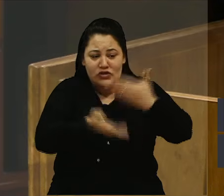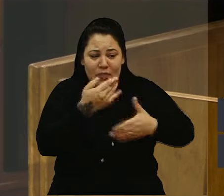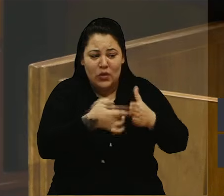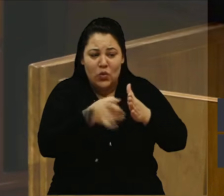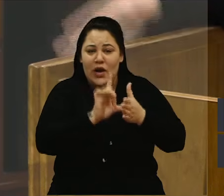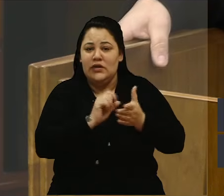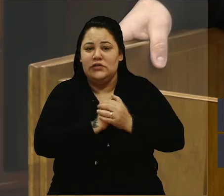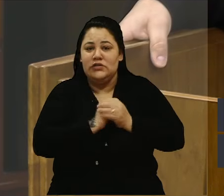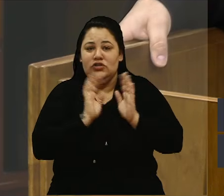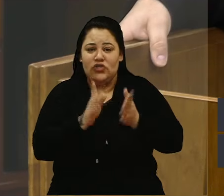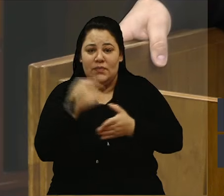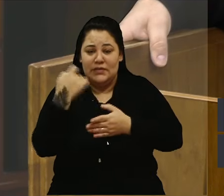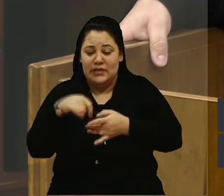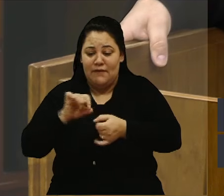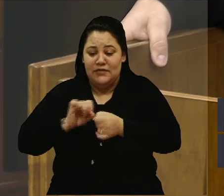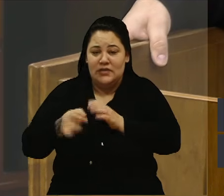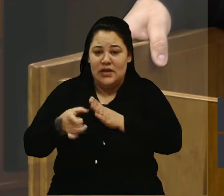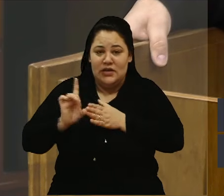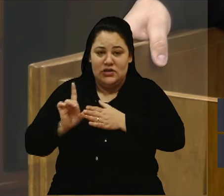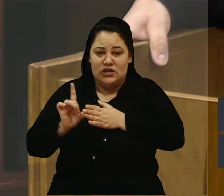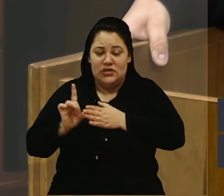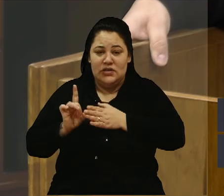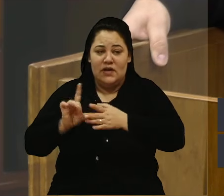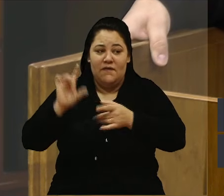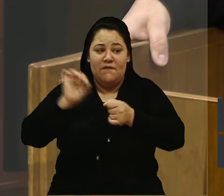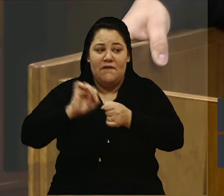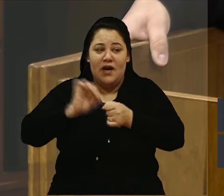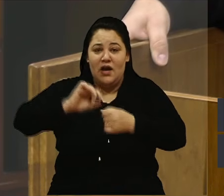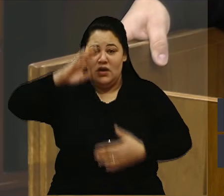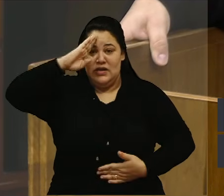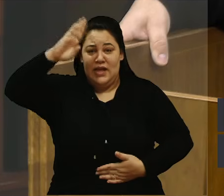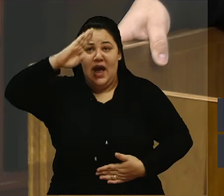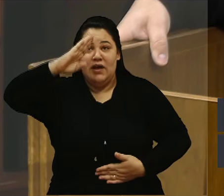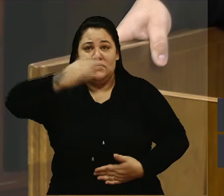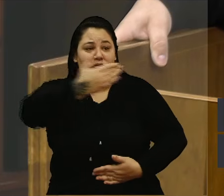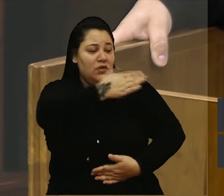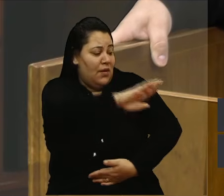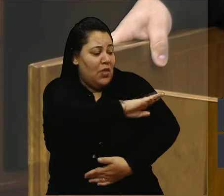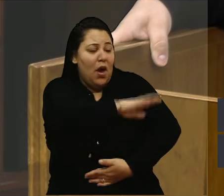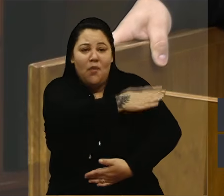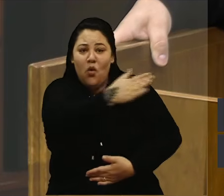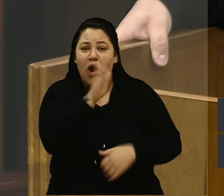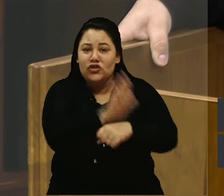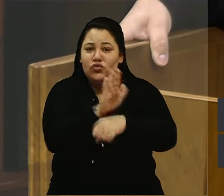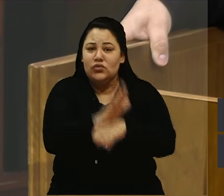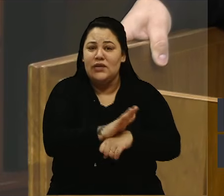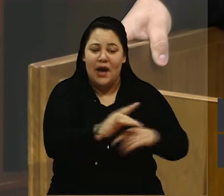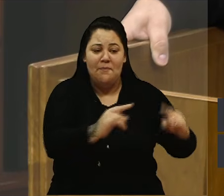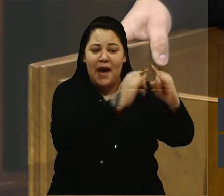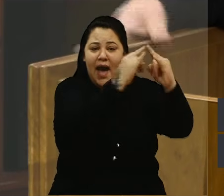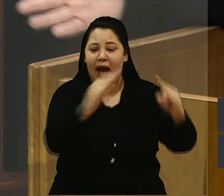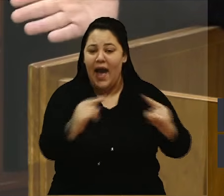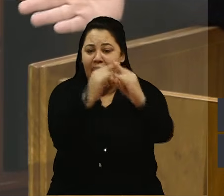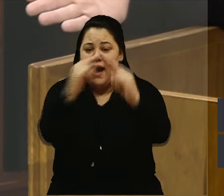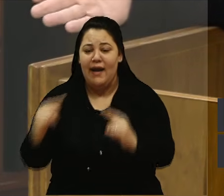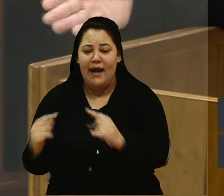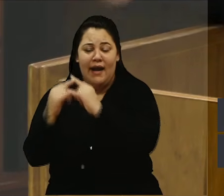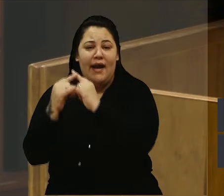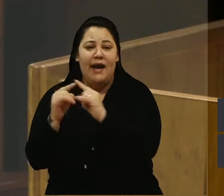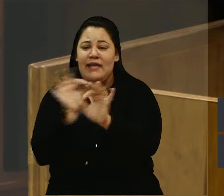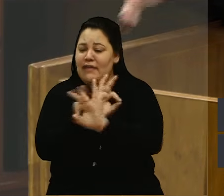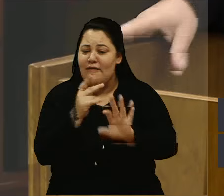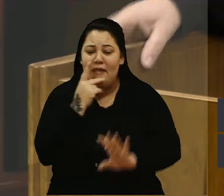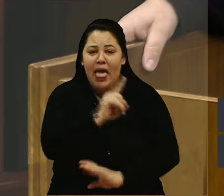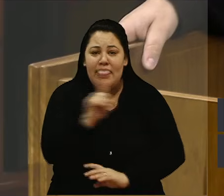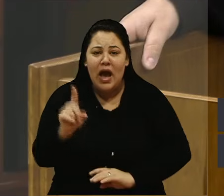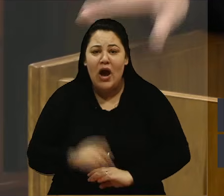Já deveria ter sido feito. Pega o exército, Capitão Ramon, ajuda com as barracas. Ninguém vai se negar. Faça um hospital de campanha e